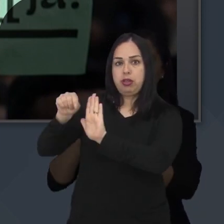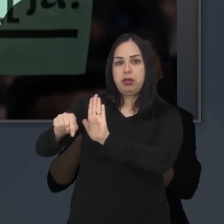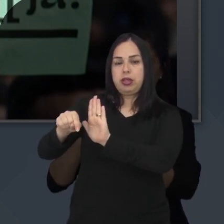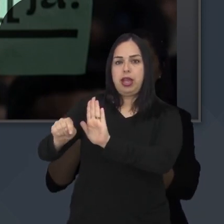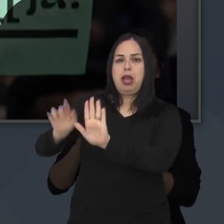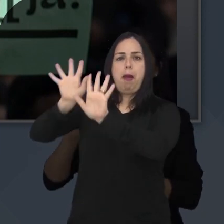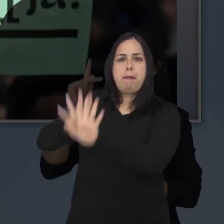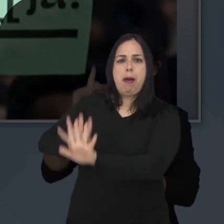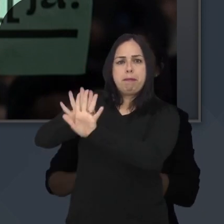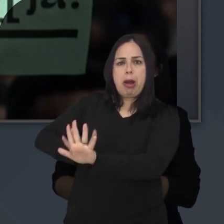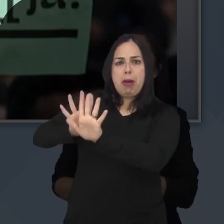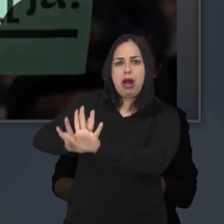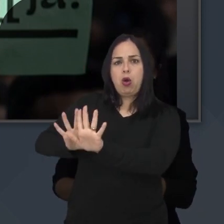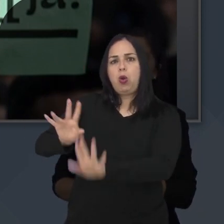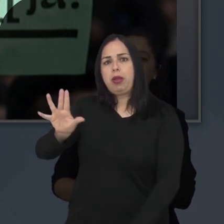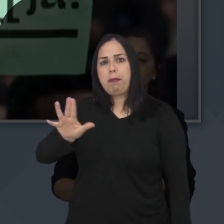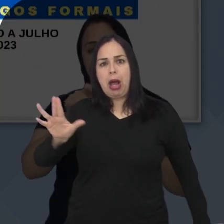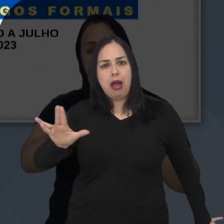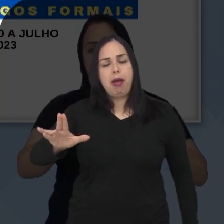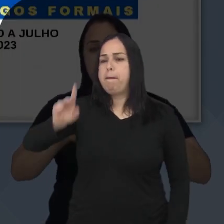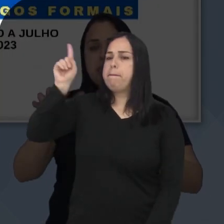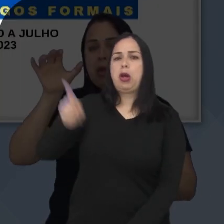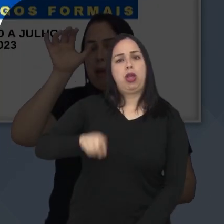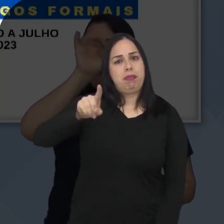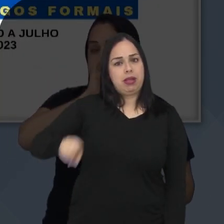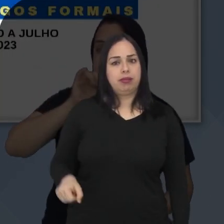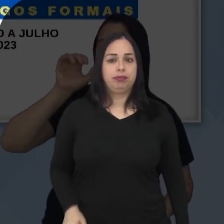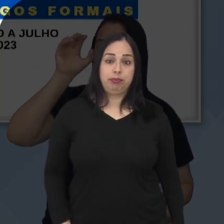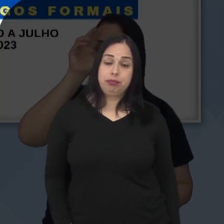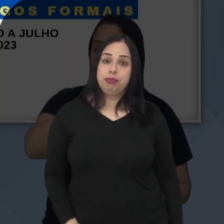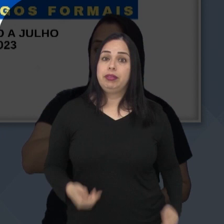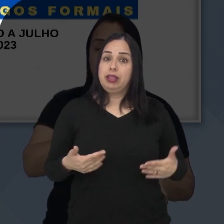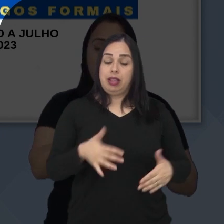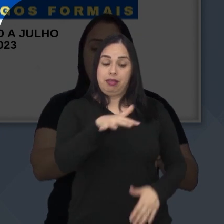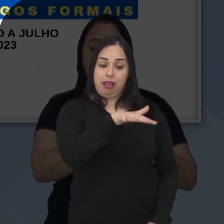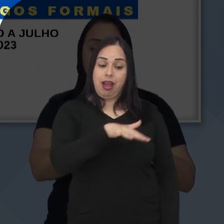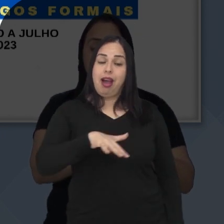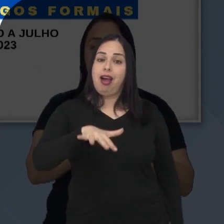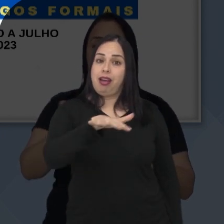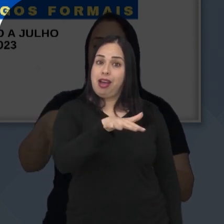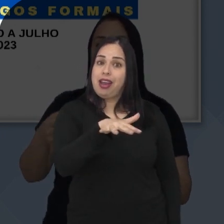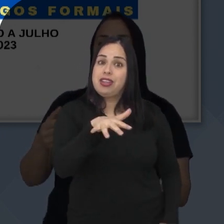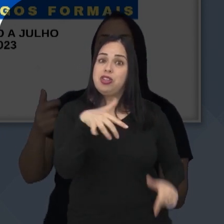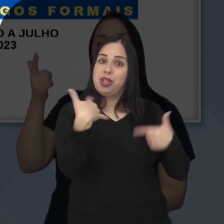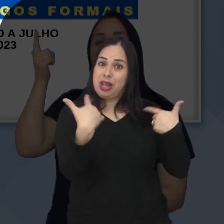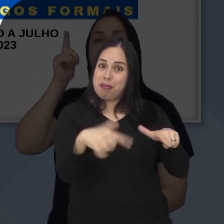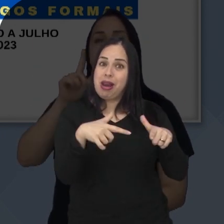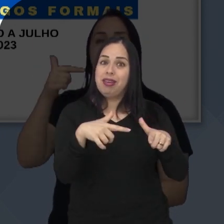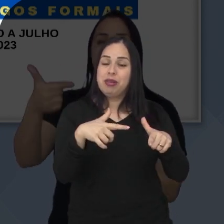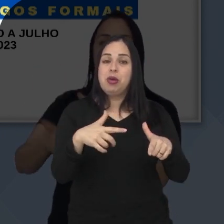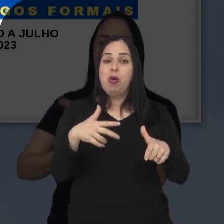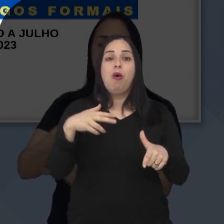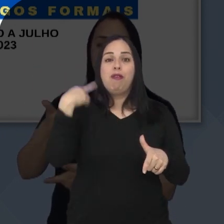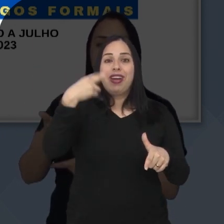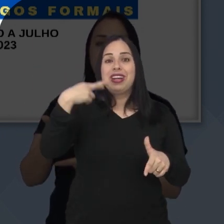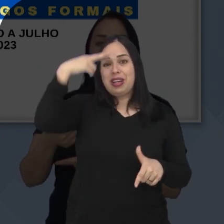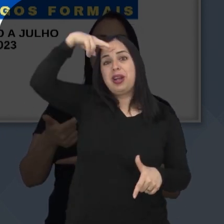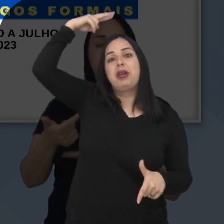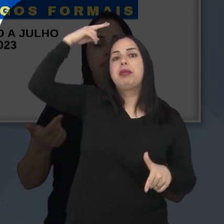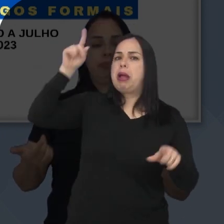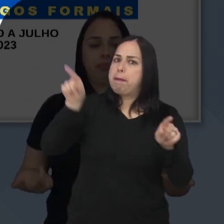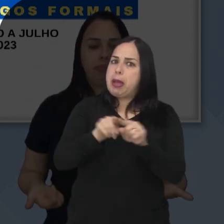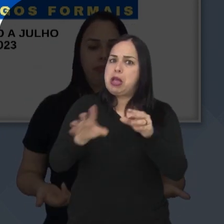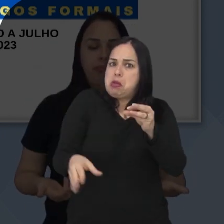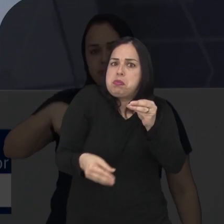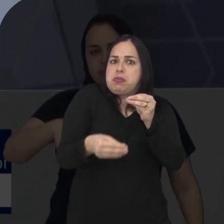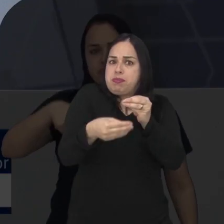proíbe a Marcha da Maconha em São José. O bom resultado na geração de empregos da cidade também foi tema levantado pelo vereador Robertinho